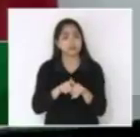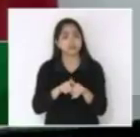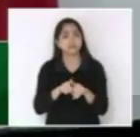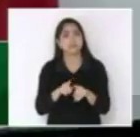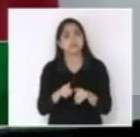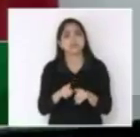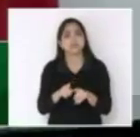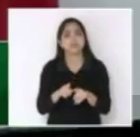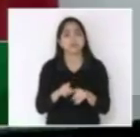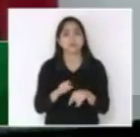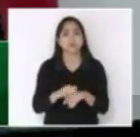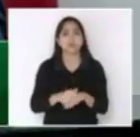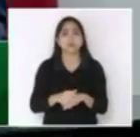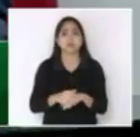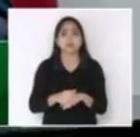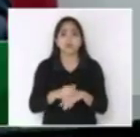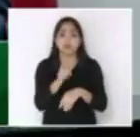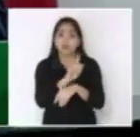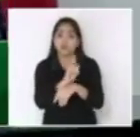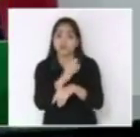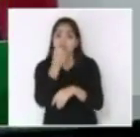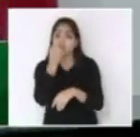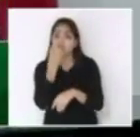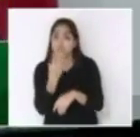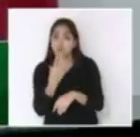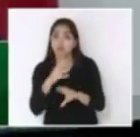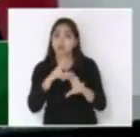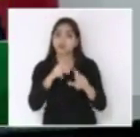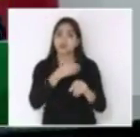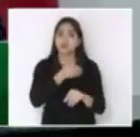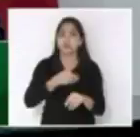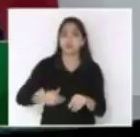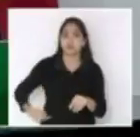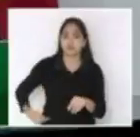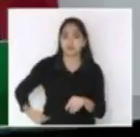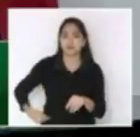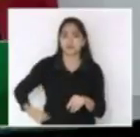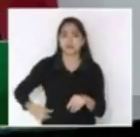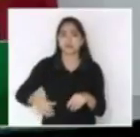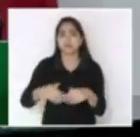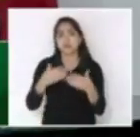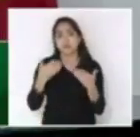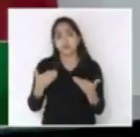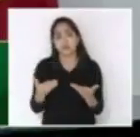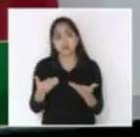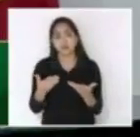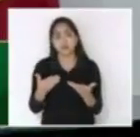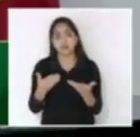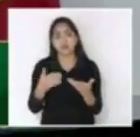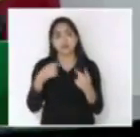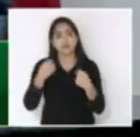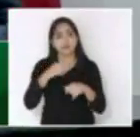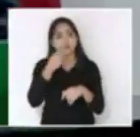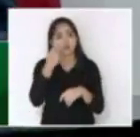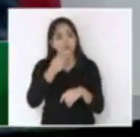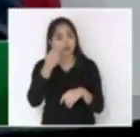às boas gestão dos nossos governantes. E aí eu não posso deixar de citar a